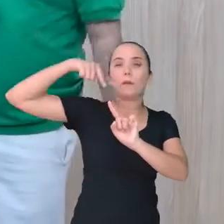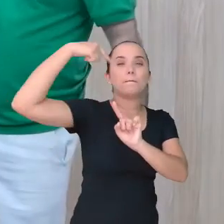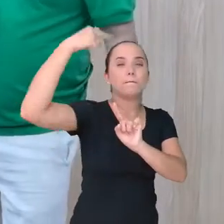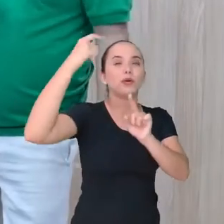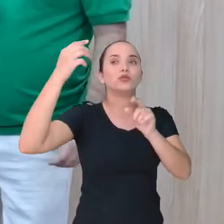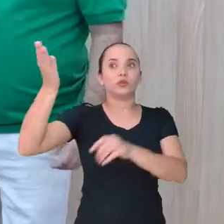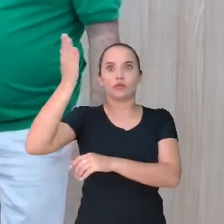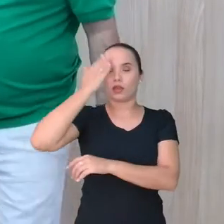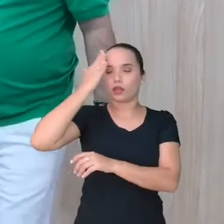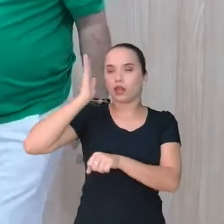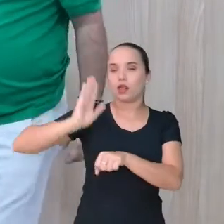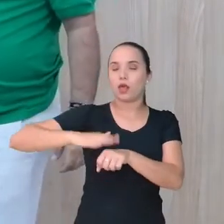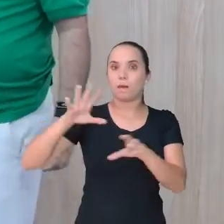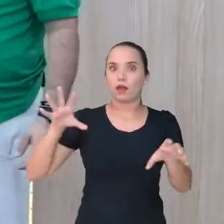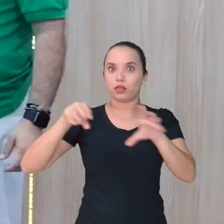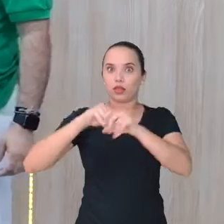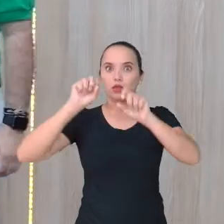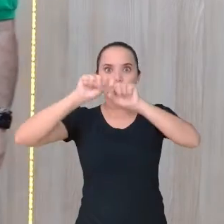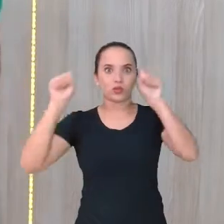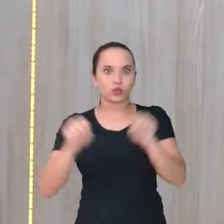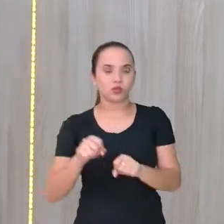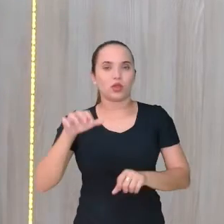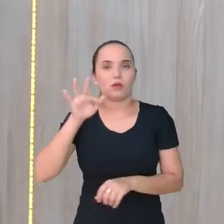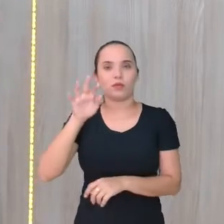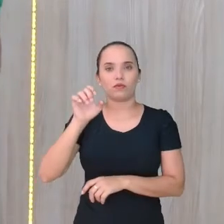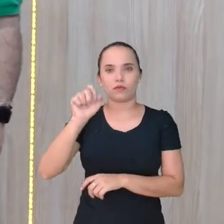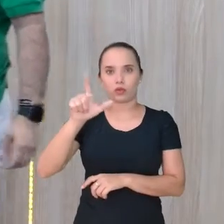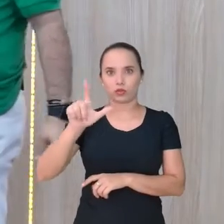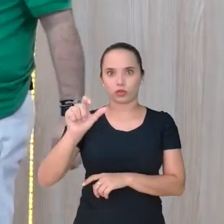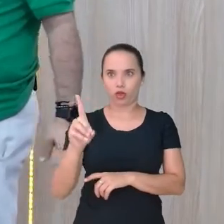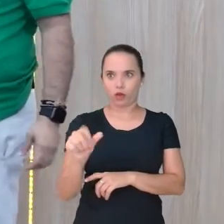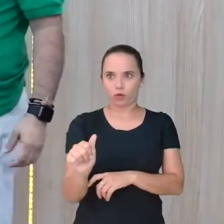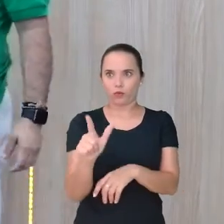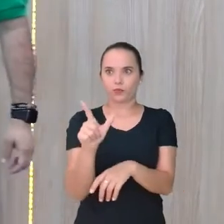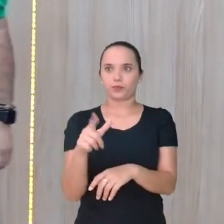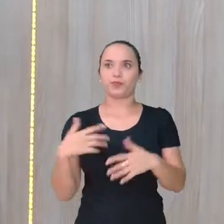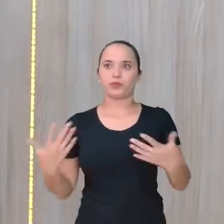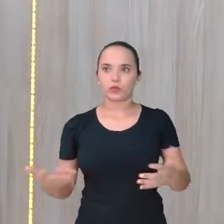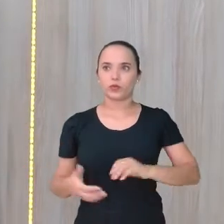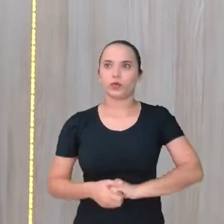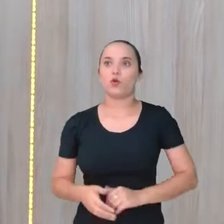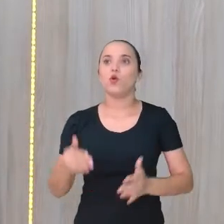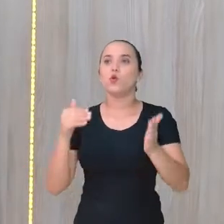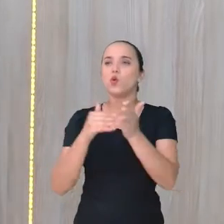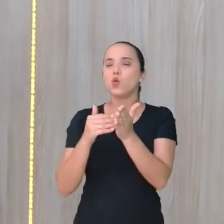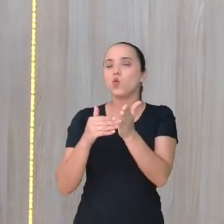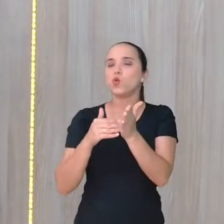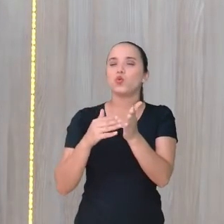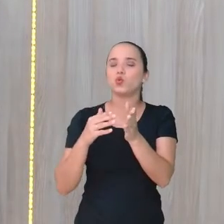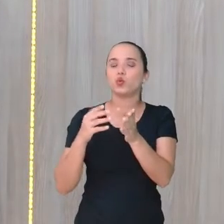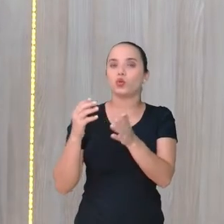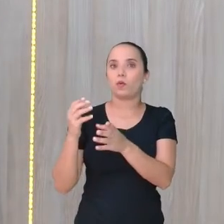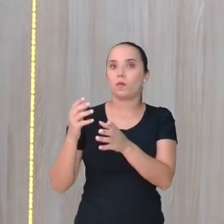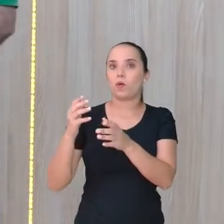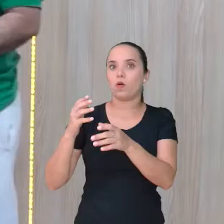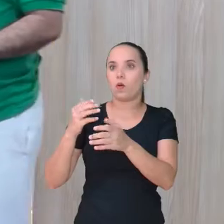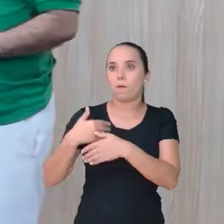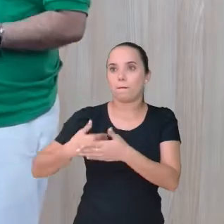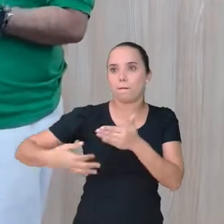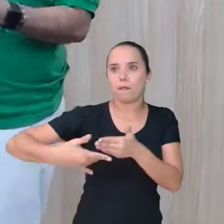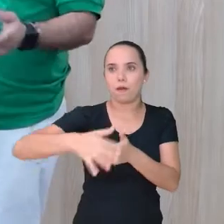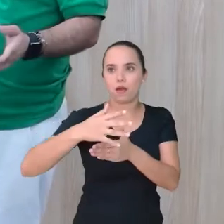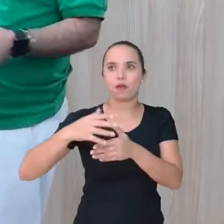no sistema feudal. Os últimos reis da dinastia são chamados de indolentes, né, porque eles